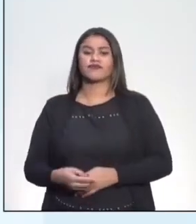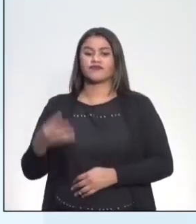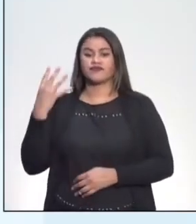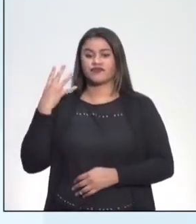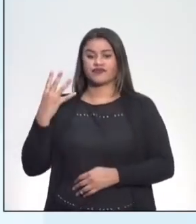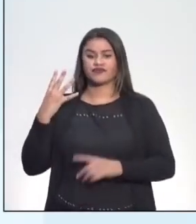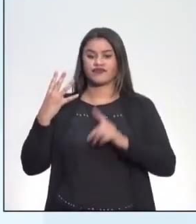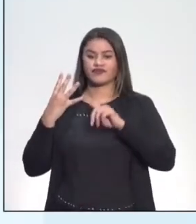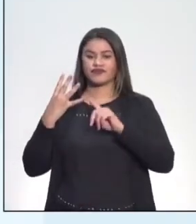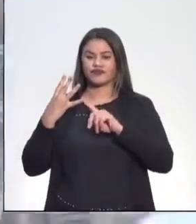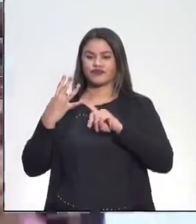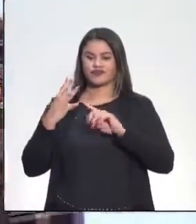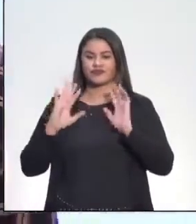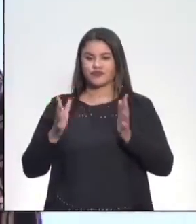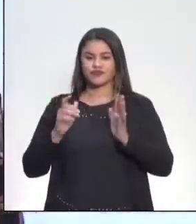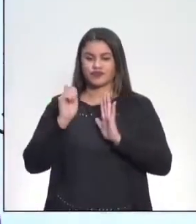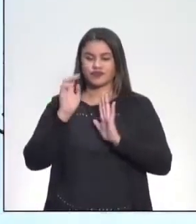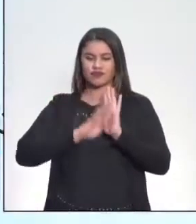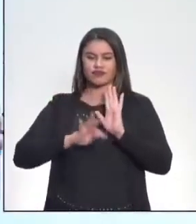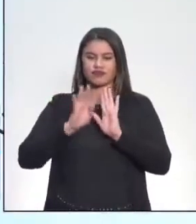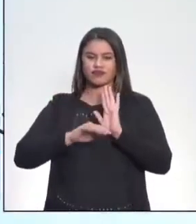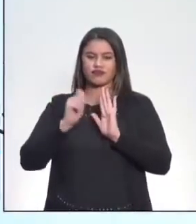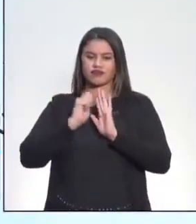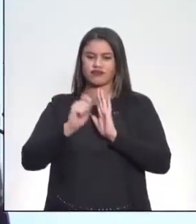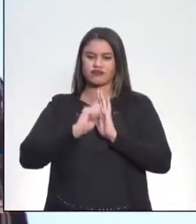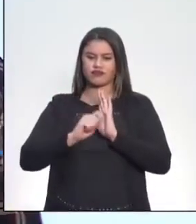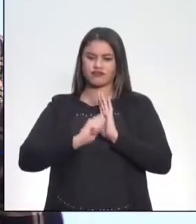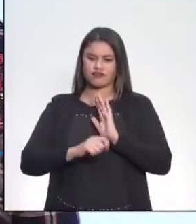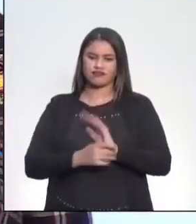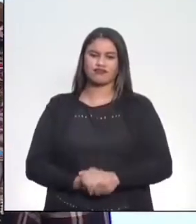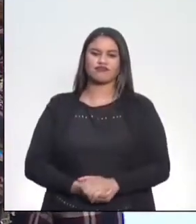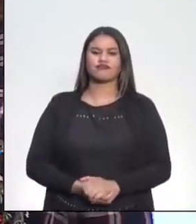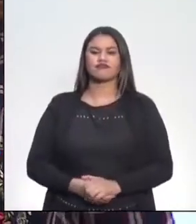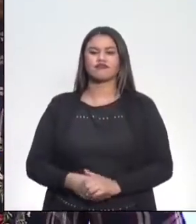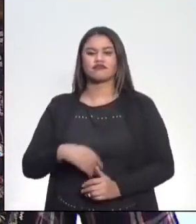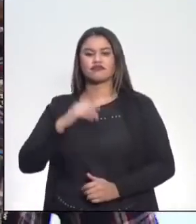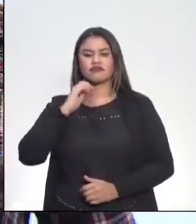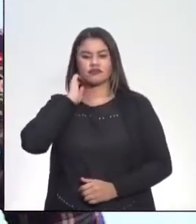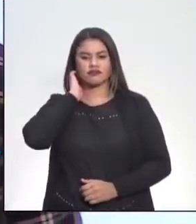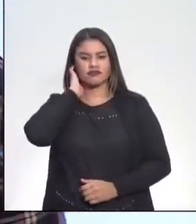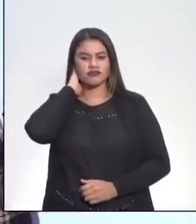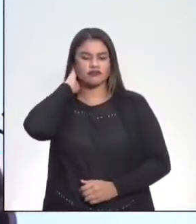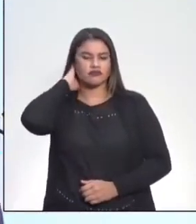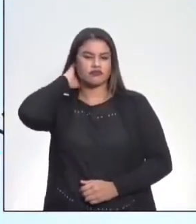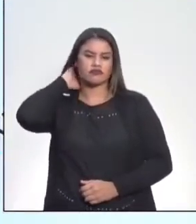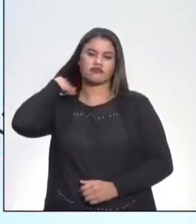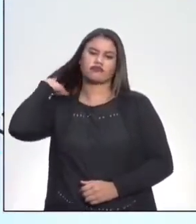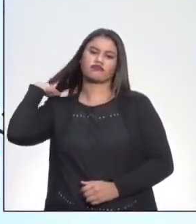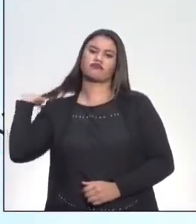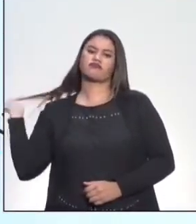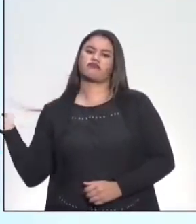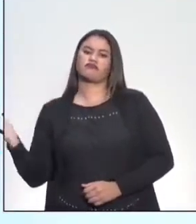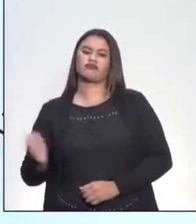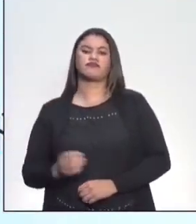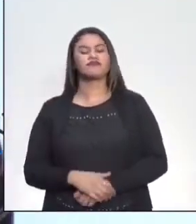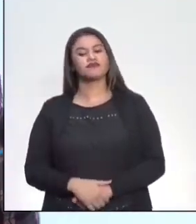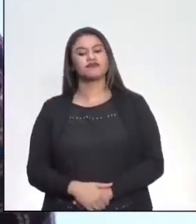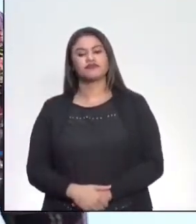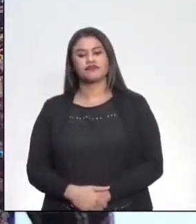4º desafio. Então, você vai escrever um texto aí no seu caderno, ok? Vamos na sequência?